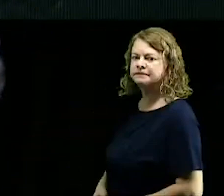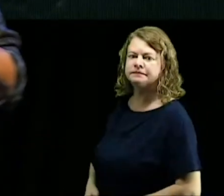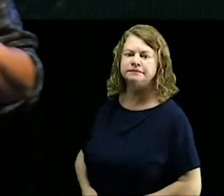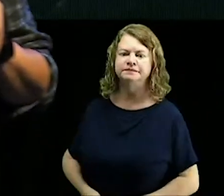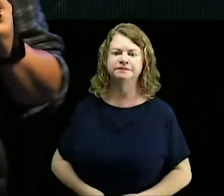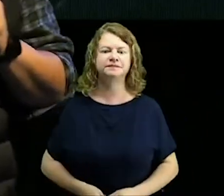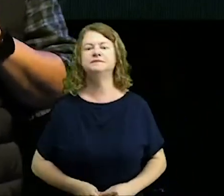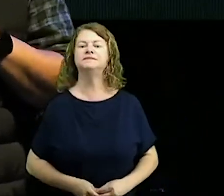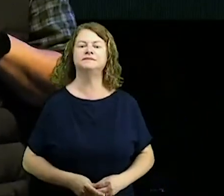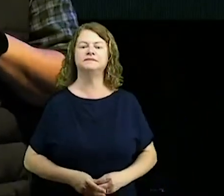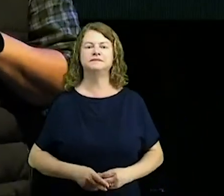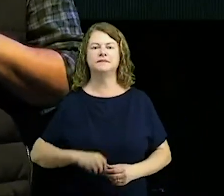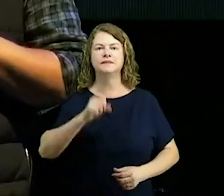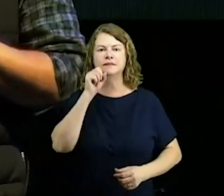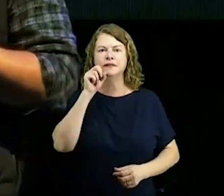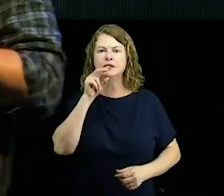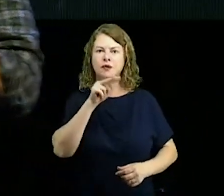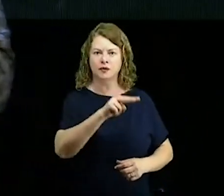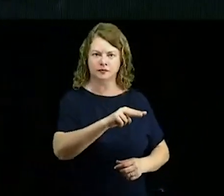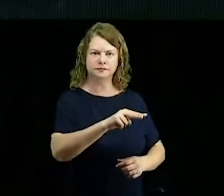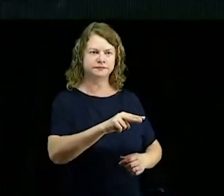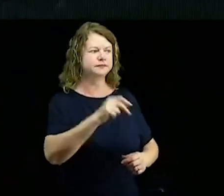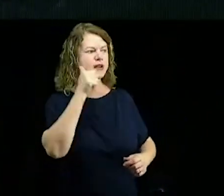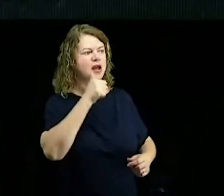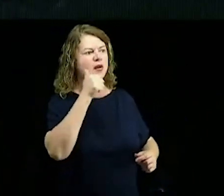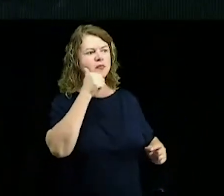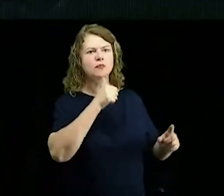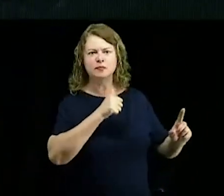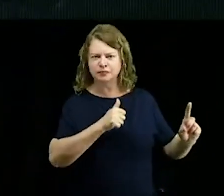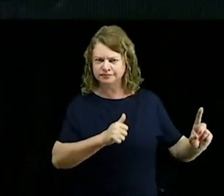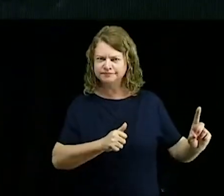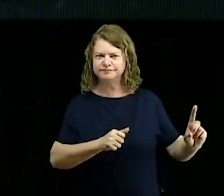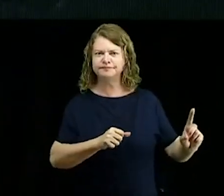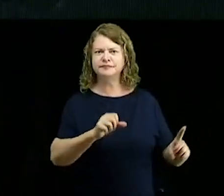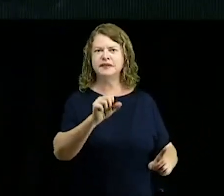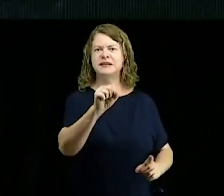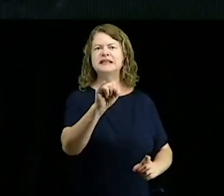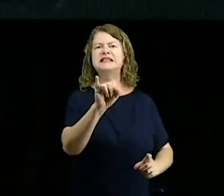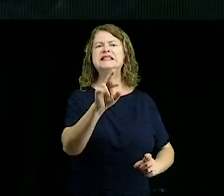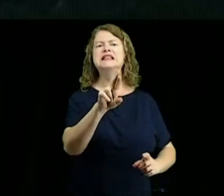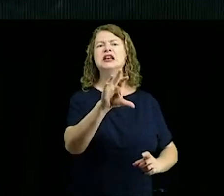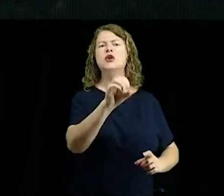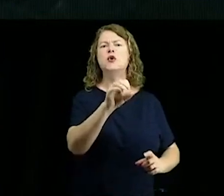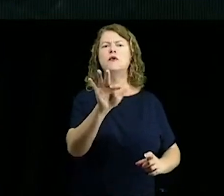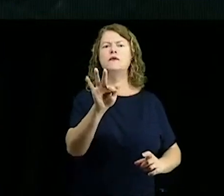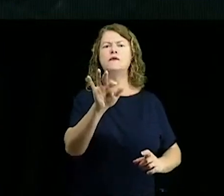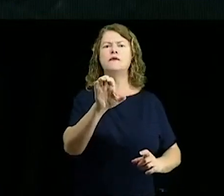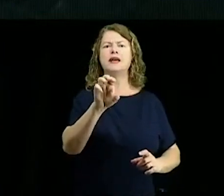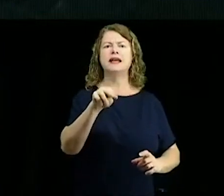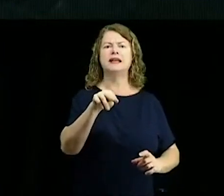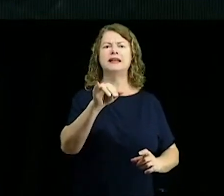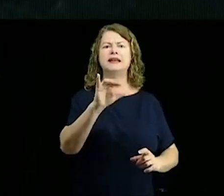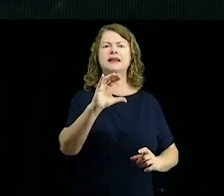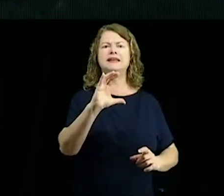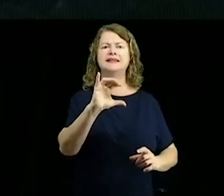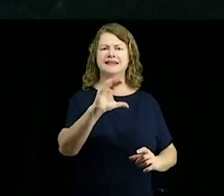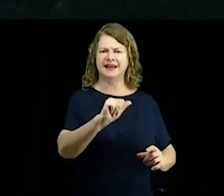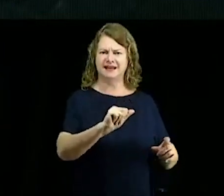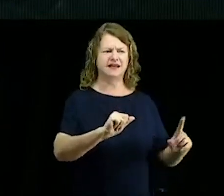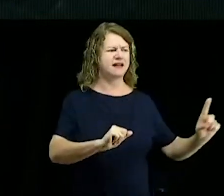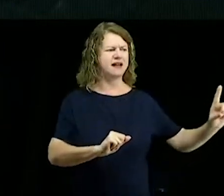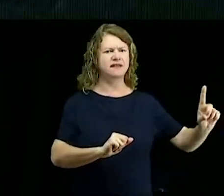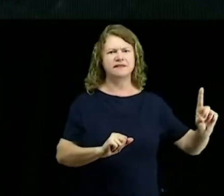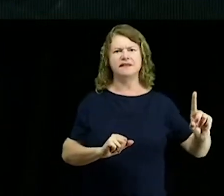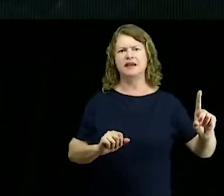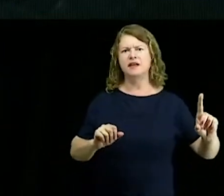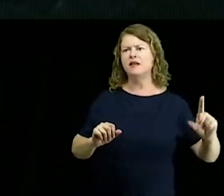aquela mulher, a Sirofenícia, e ela, Jesus está indo para um destino, ela consegue parar Jesus. Jesus diz